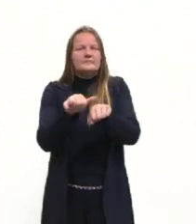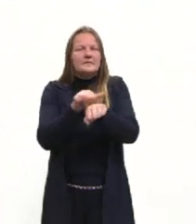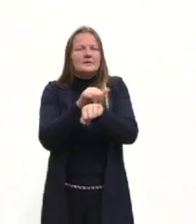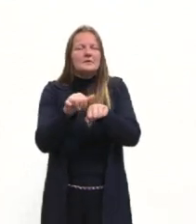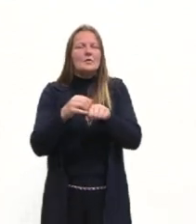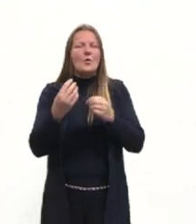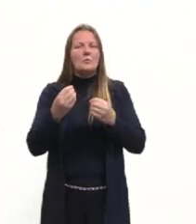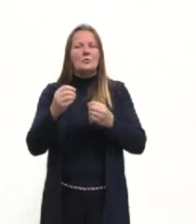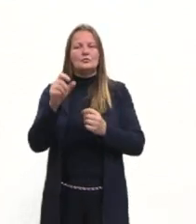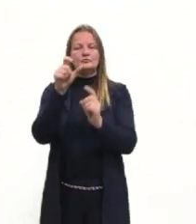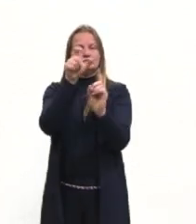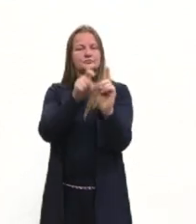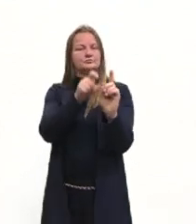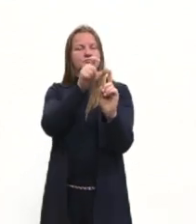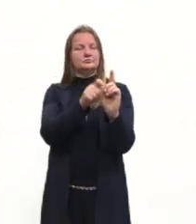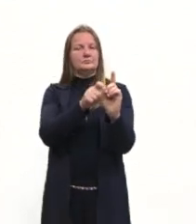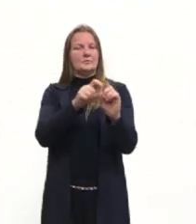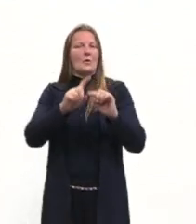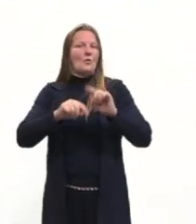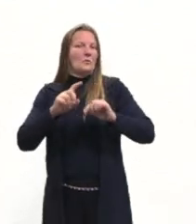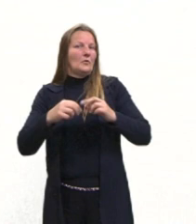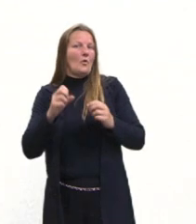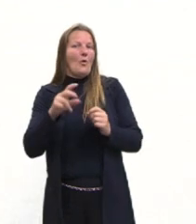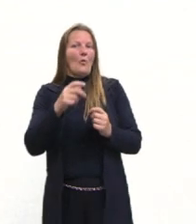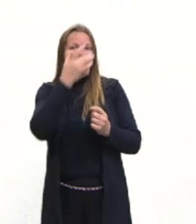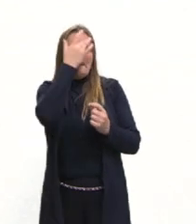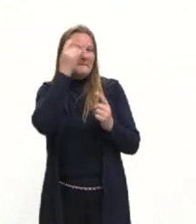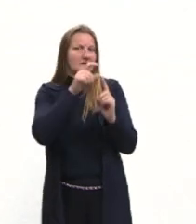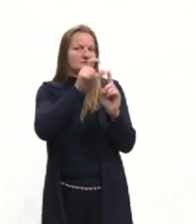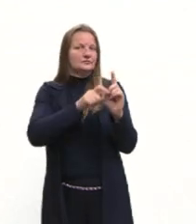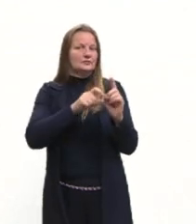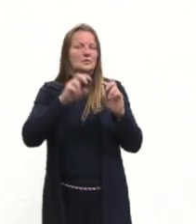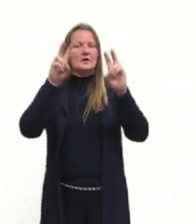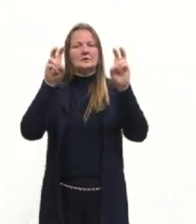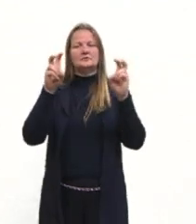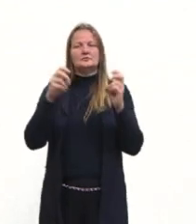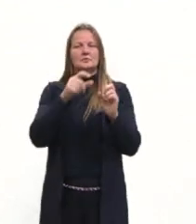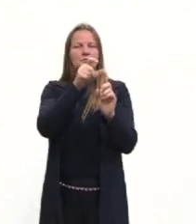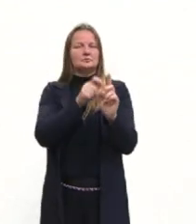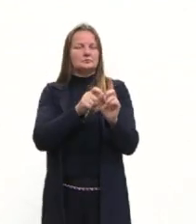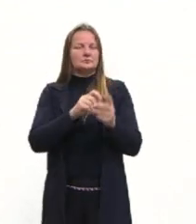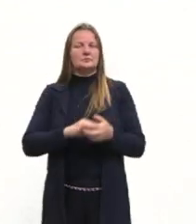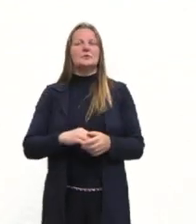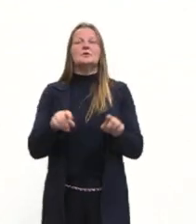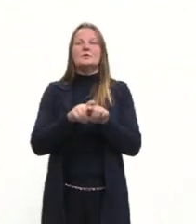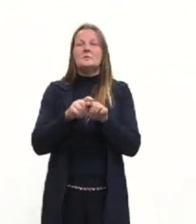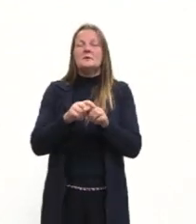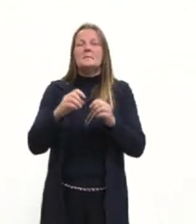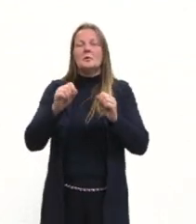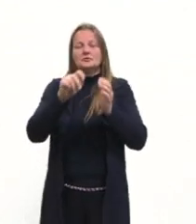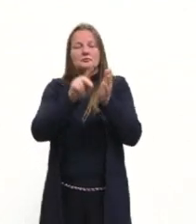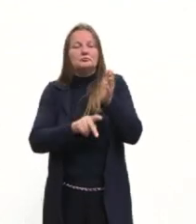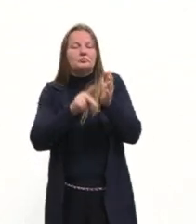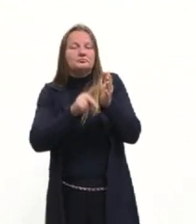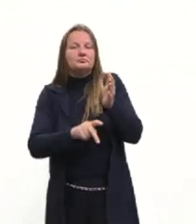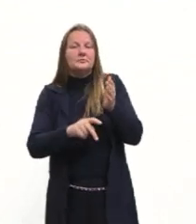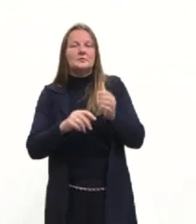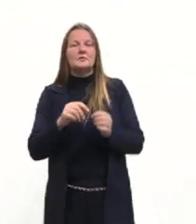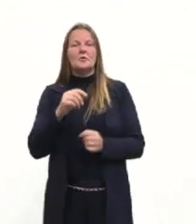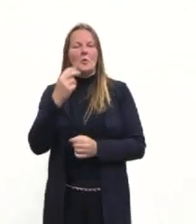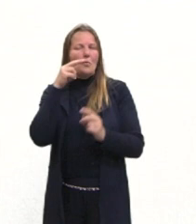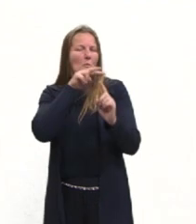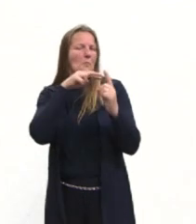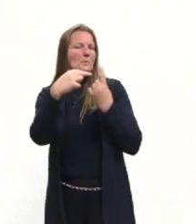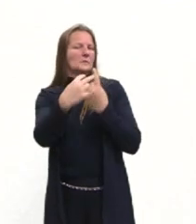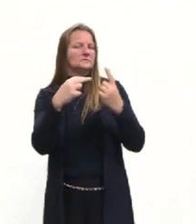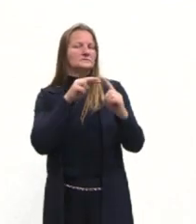ou alguém, aquilo que se pensa em relação a um assunto ou a uma pessoa, um parecer, um ponto de vista.